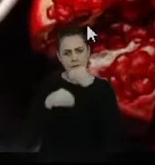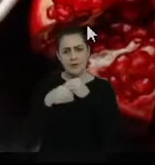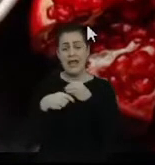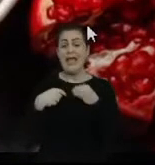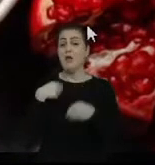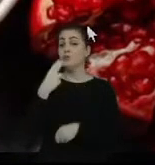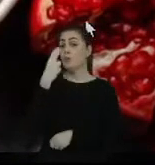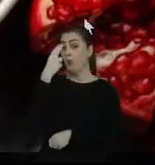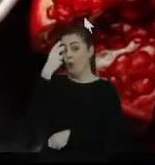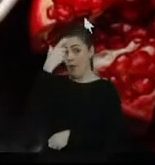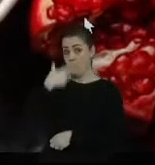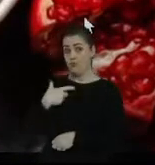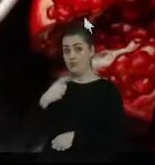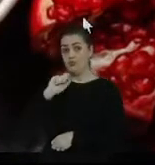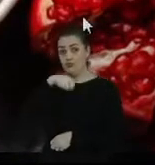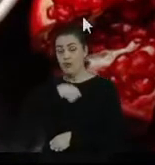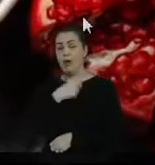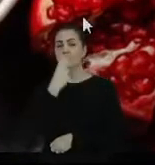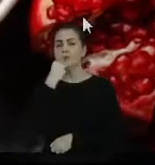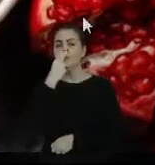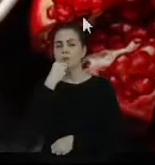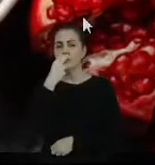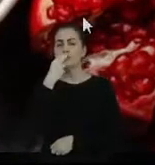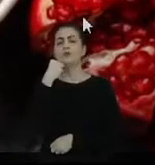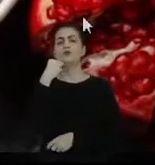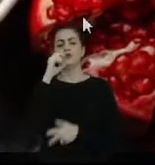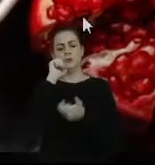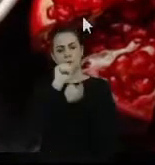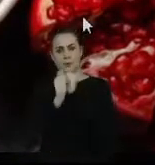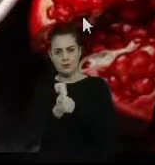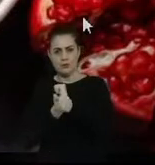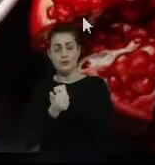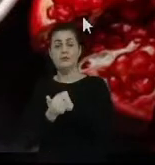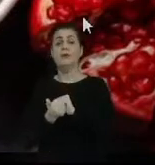mão de suplementos, sim, mas a gente tem muita coisa na alimentação para